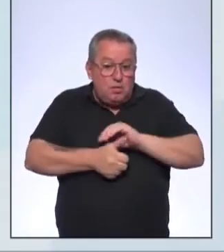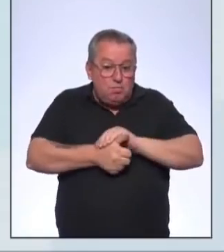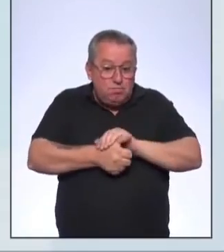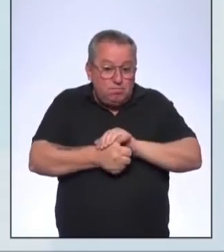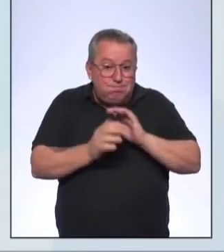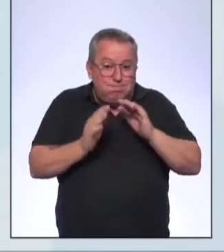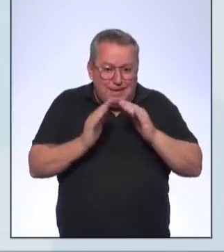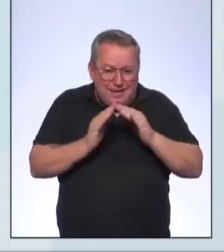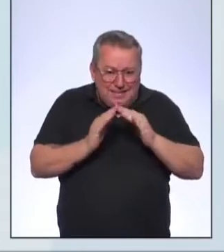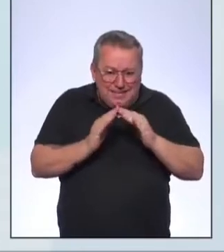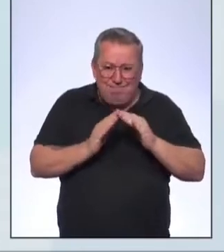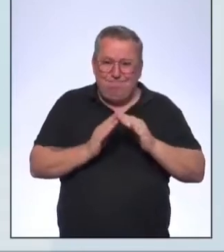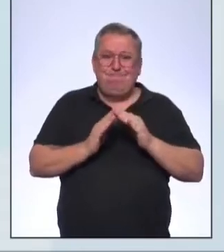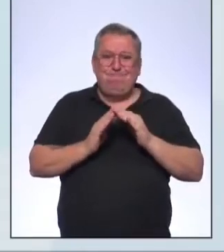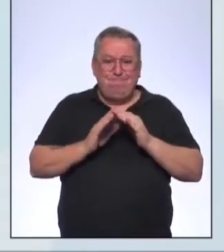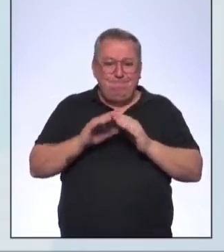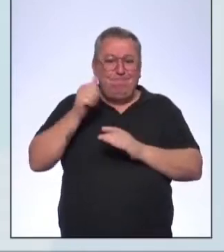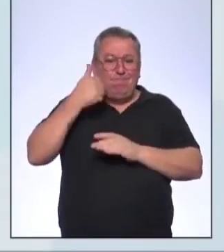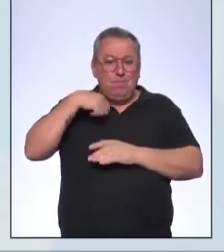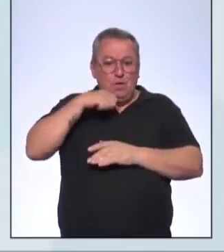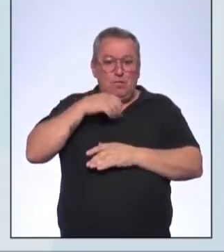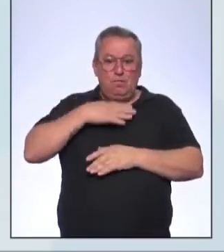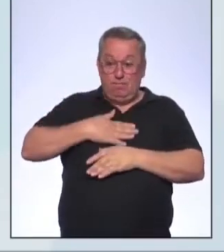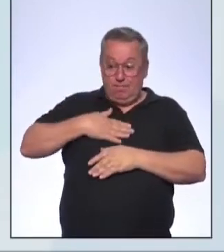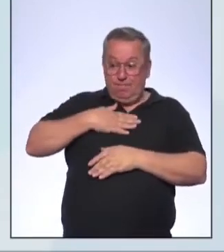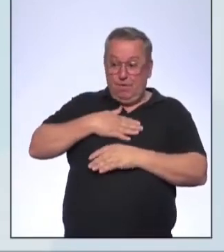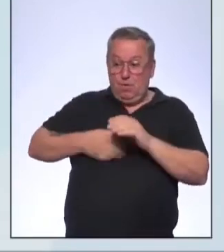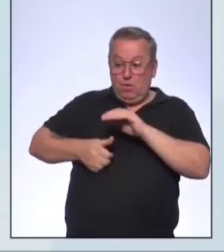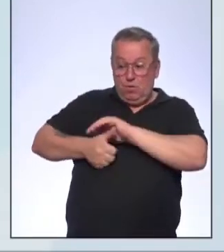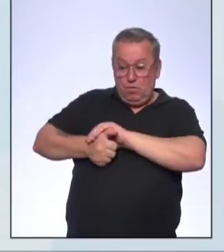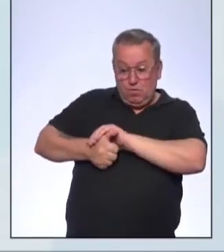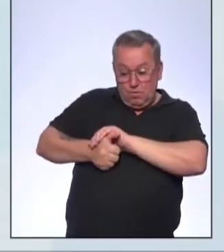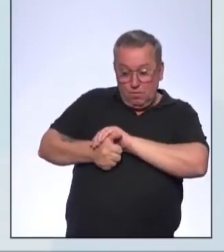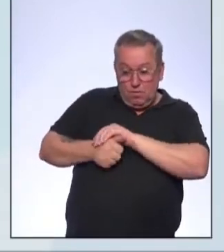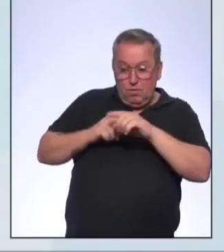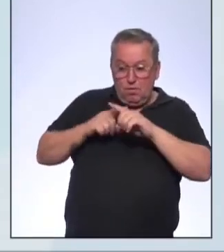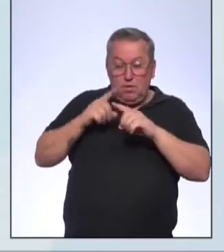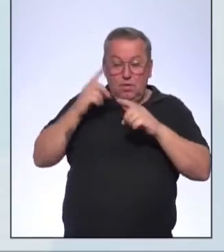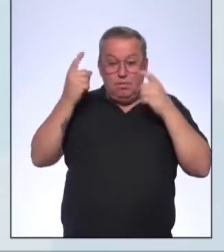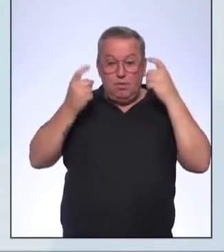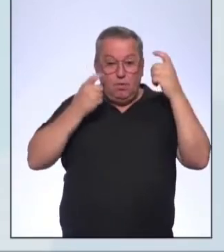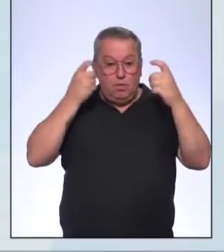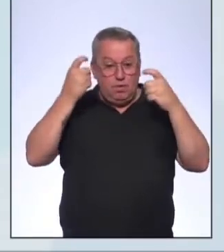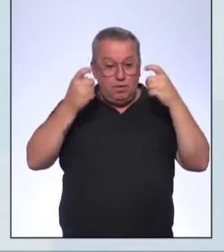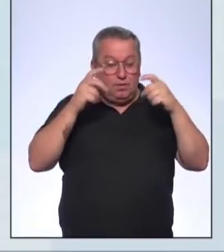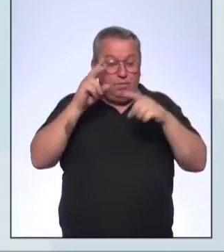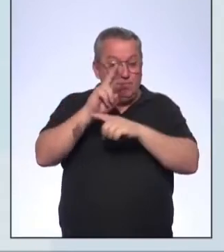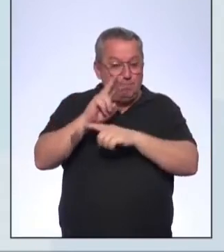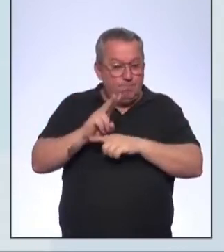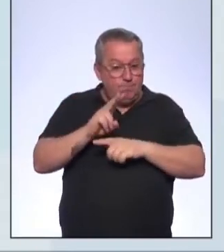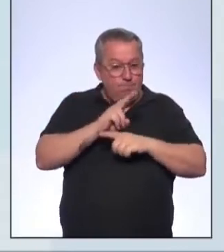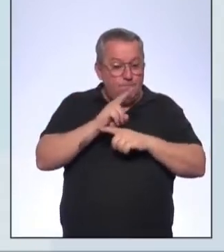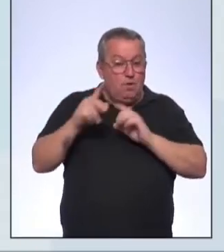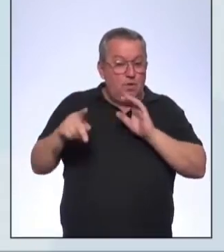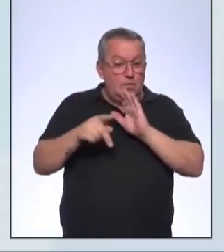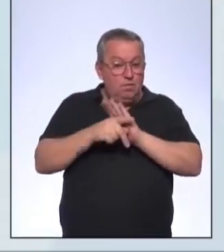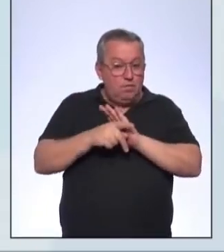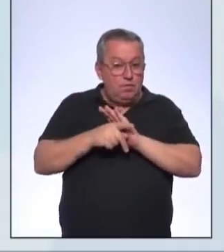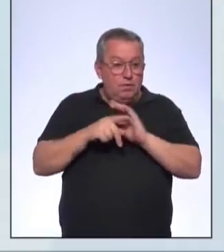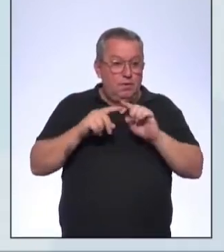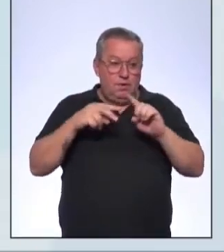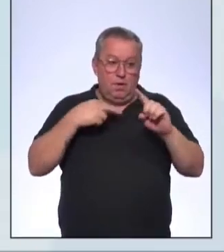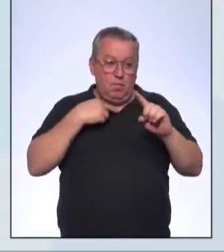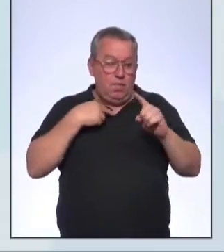ambiental a mãe estava custando da Tartaruga apesar de preocupada com o fato de estarem criando uma tartaruga